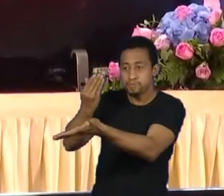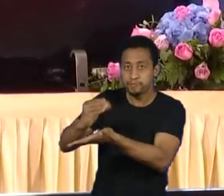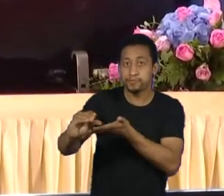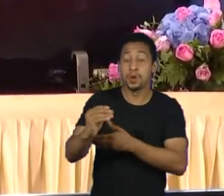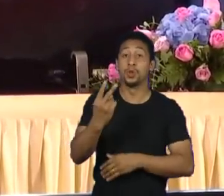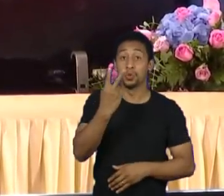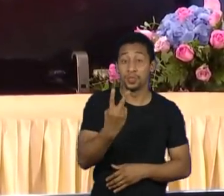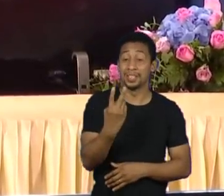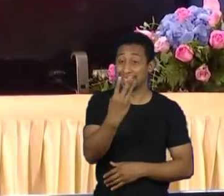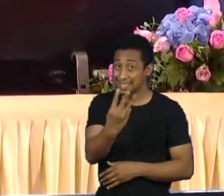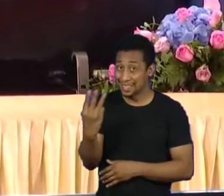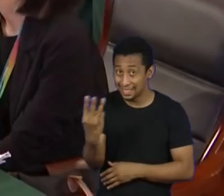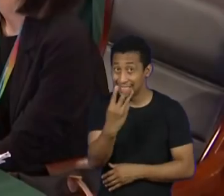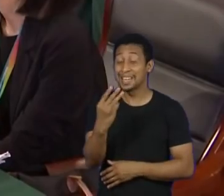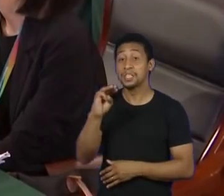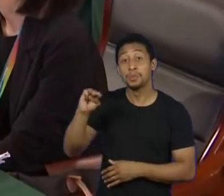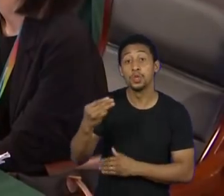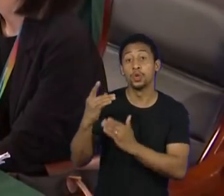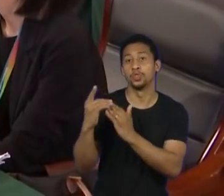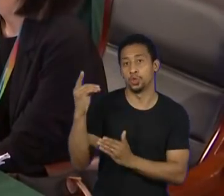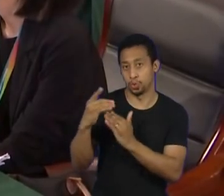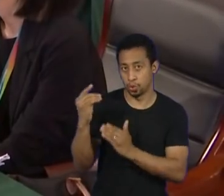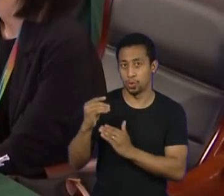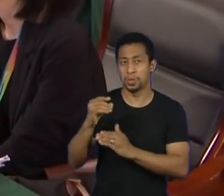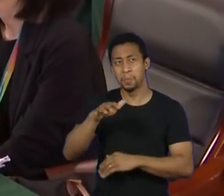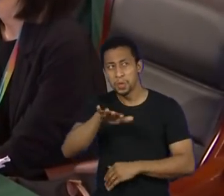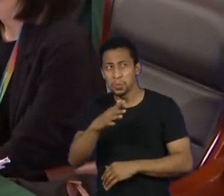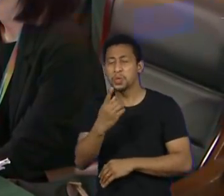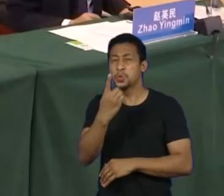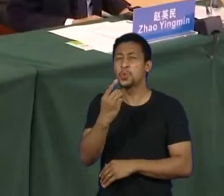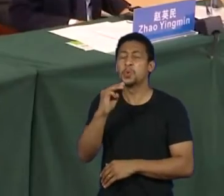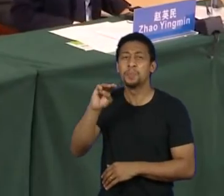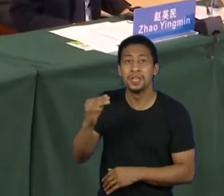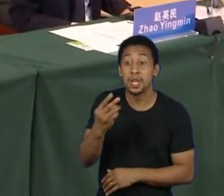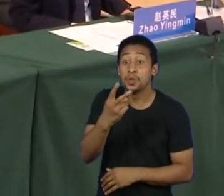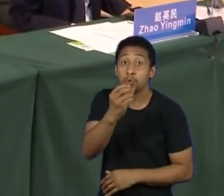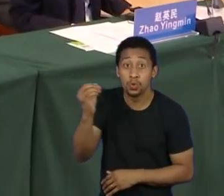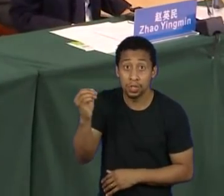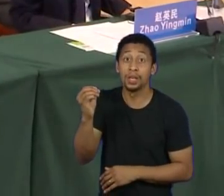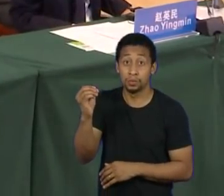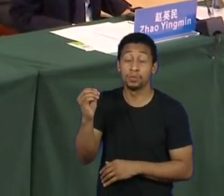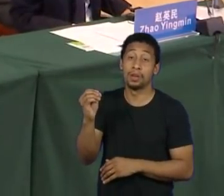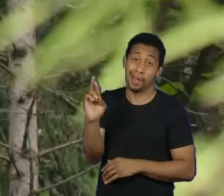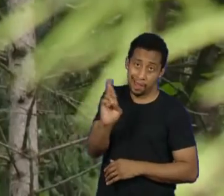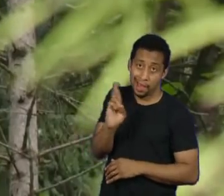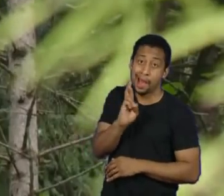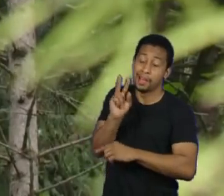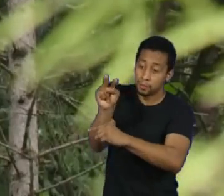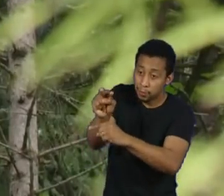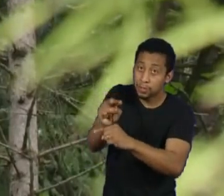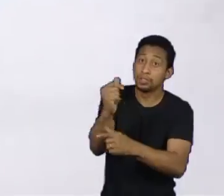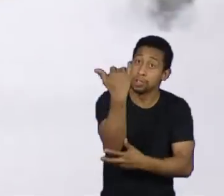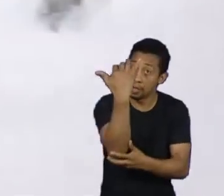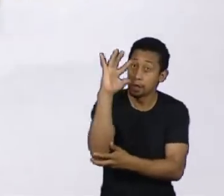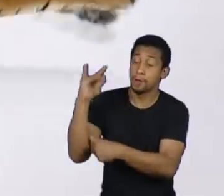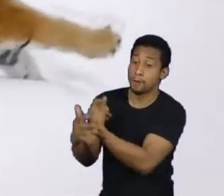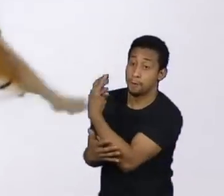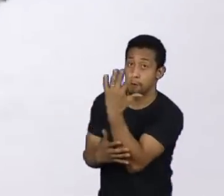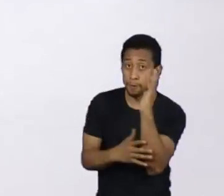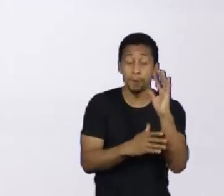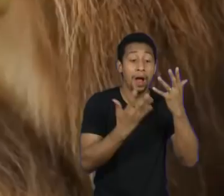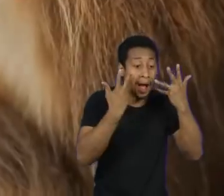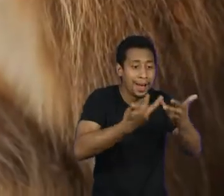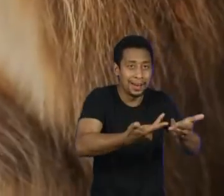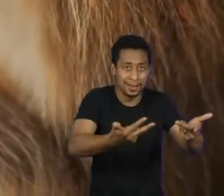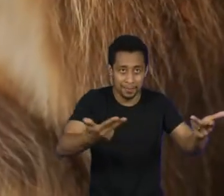de dólares, mais de 1 bilhão e 200 milhões de reais, para proteger a diversidade de plantas e